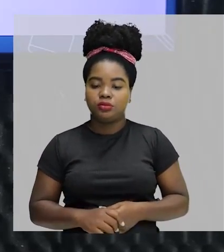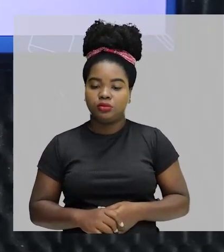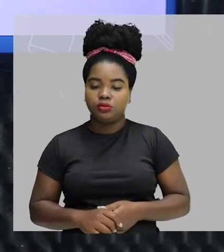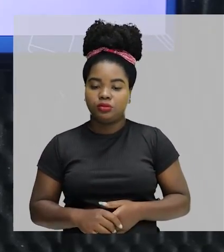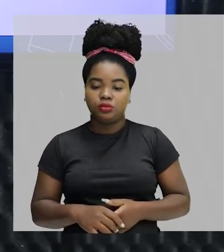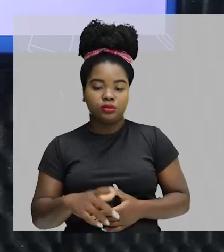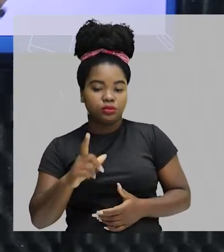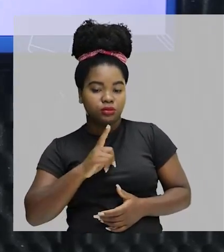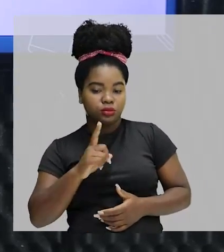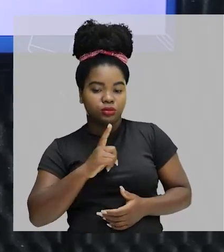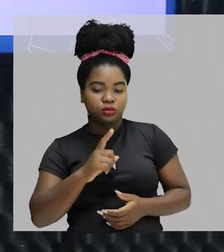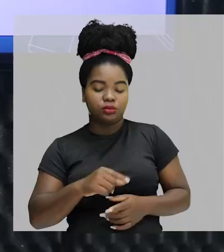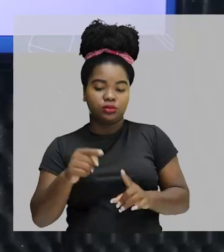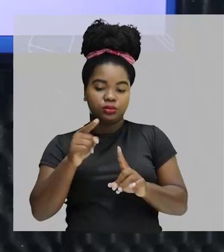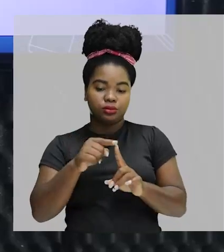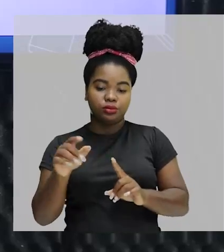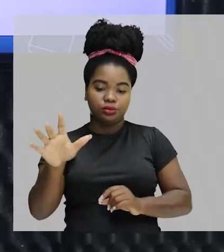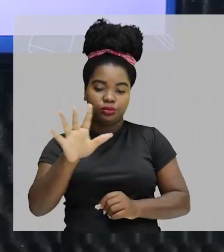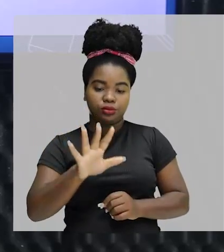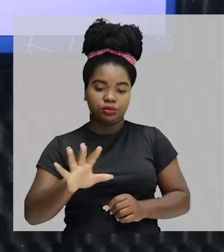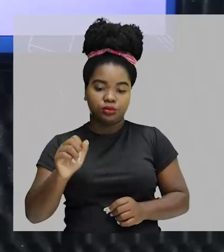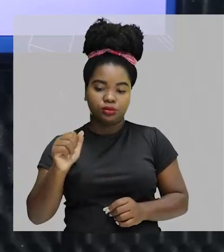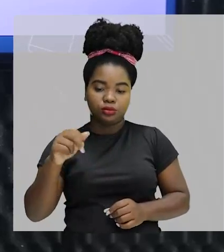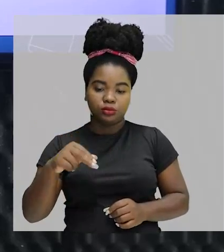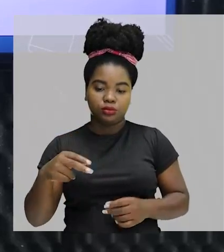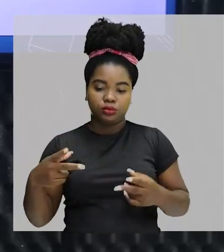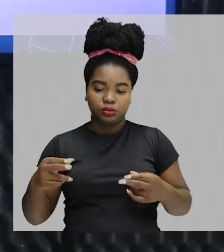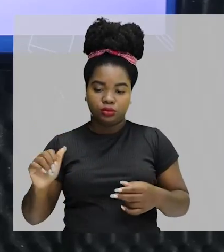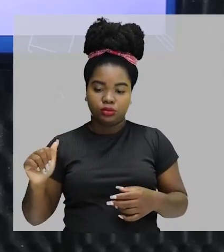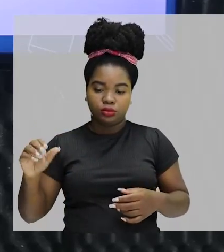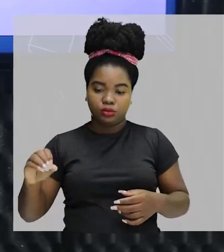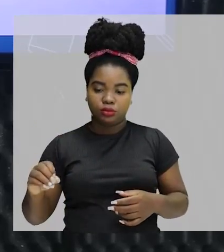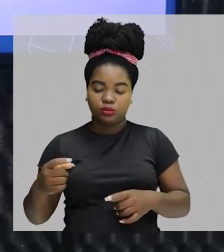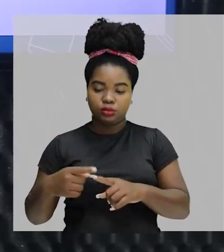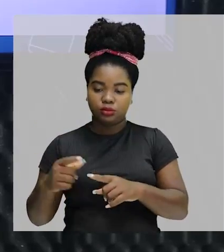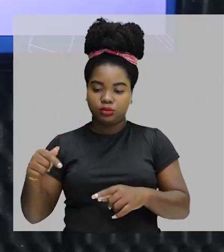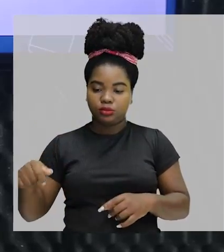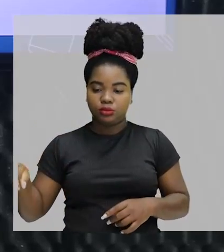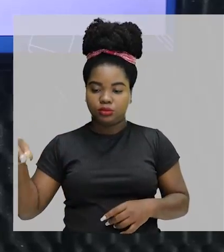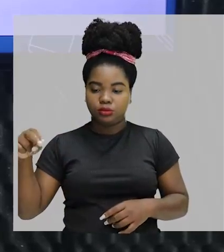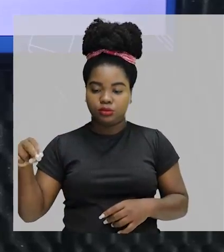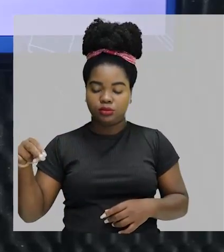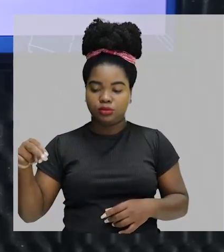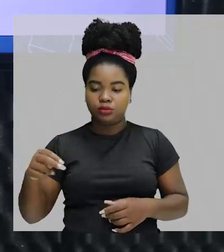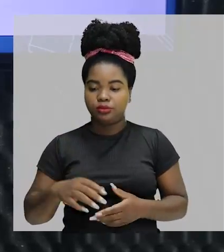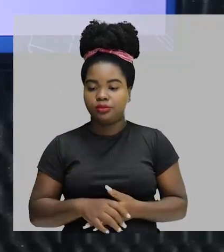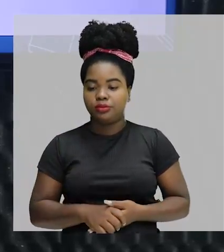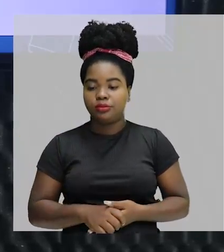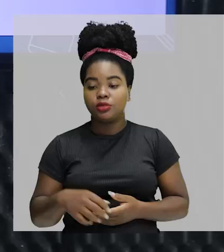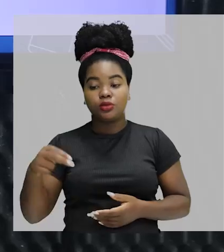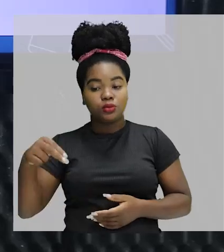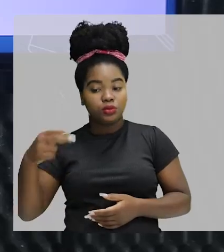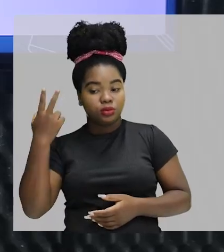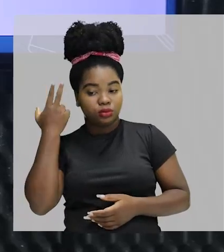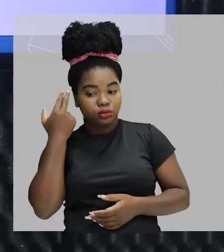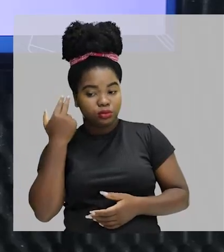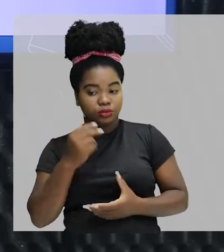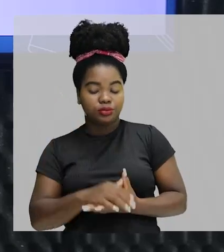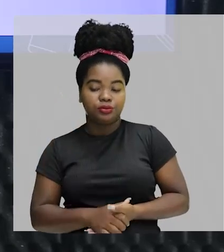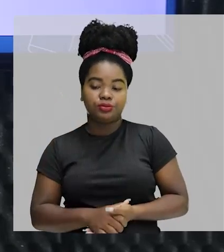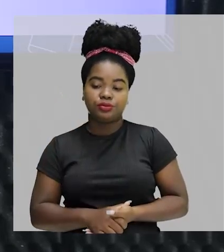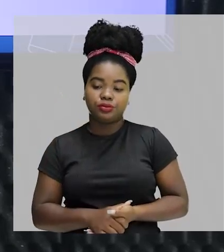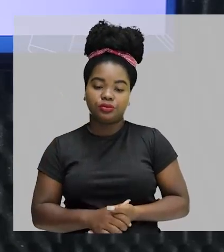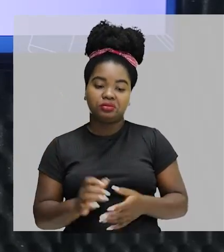temos, né, o termo geral, a n é igual a 0 vezes q elevado a n, com o n sendo um natural, a gente